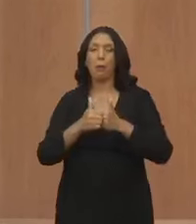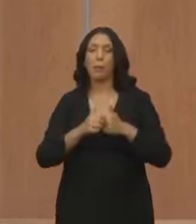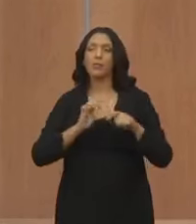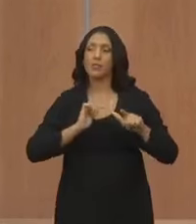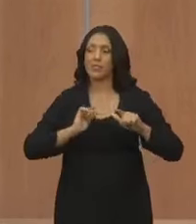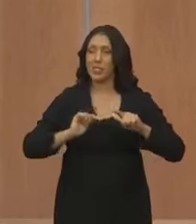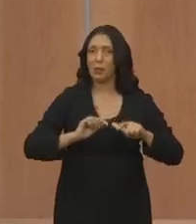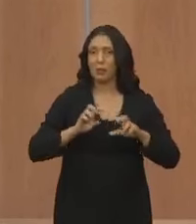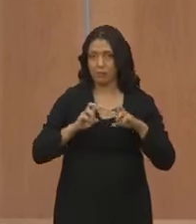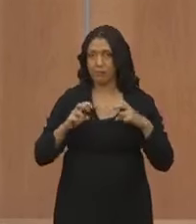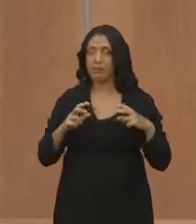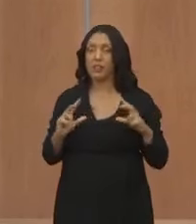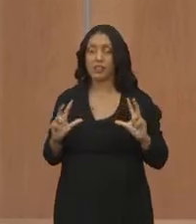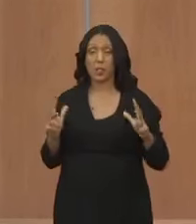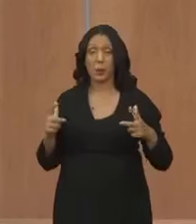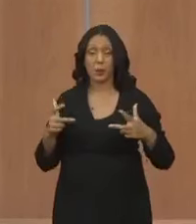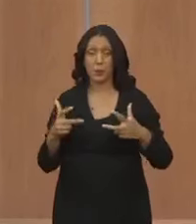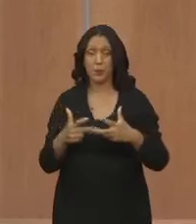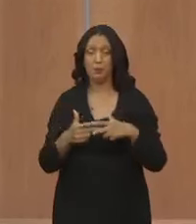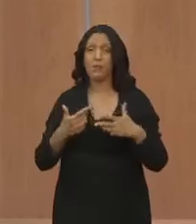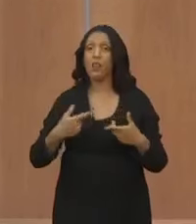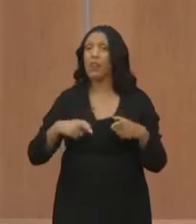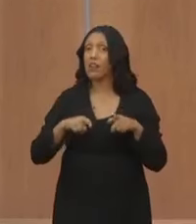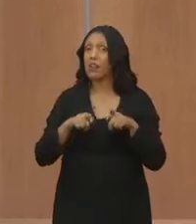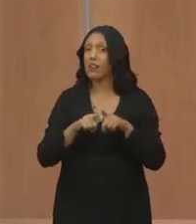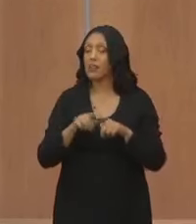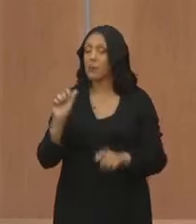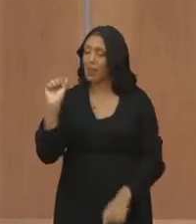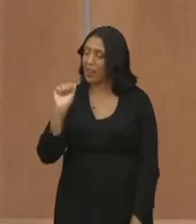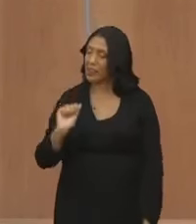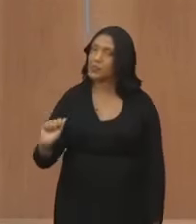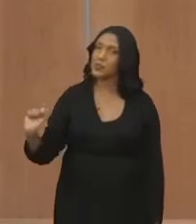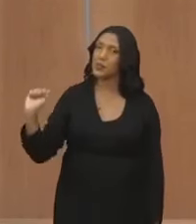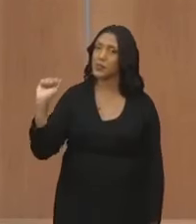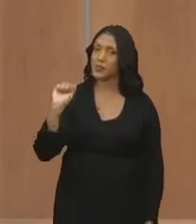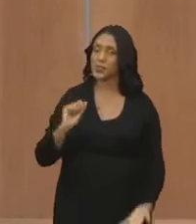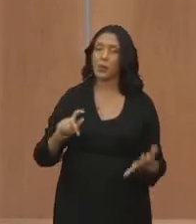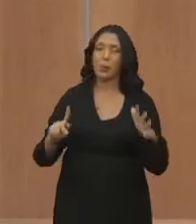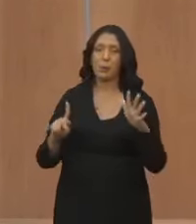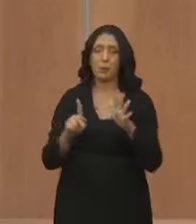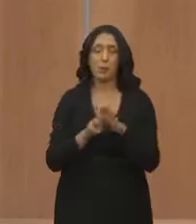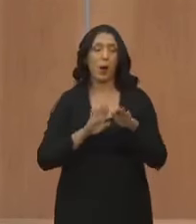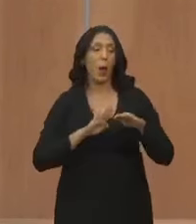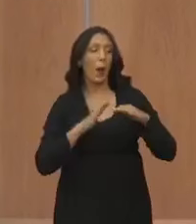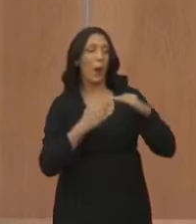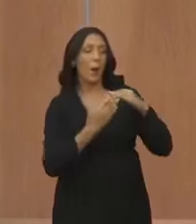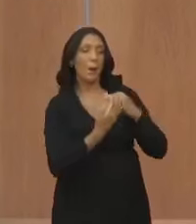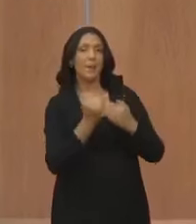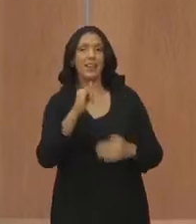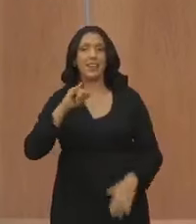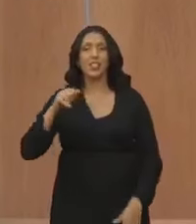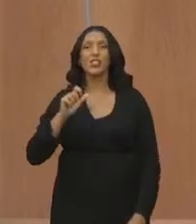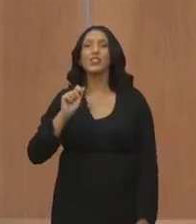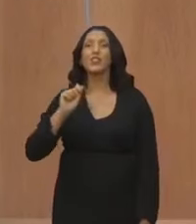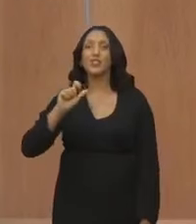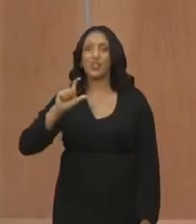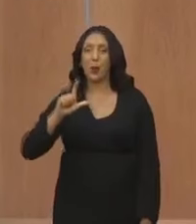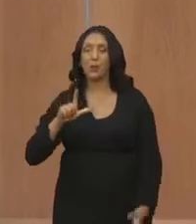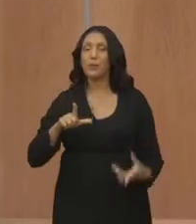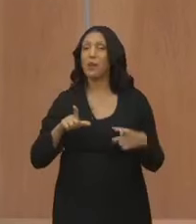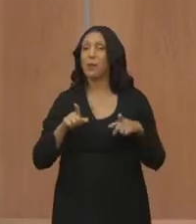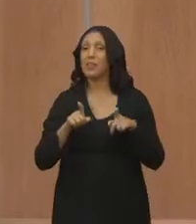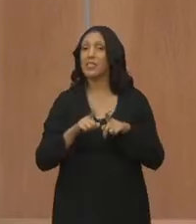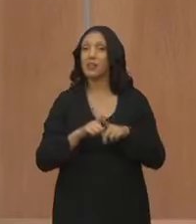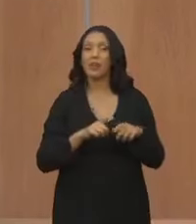e já parabenizar vocês pelo trabalho que prestam ali naquela região. Eu falo Veranejal, mas não é só do Veranejal, é toda a